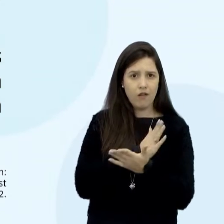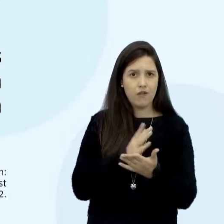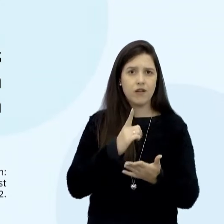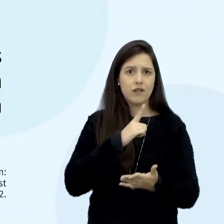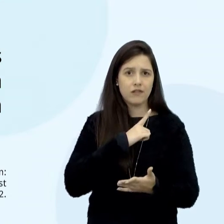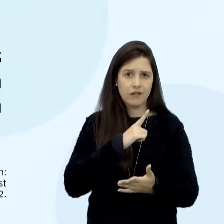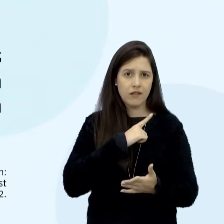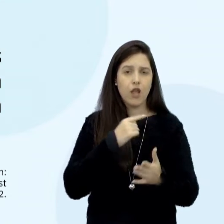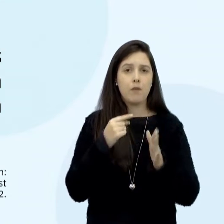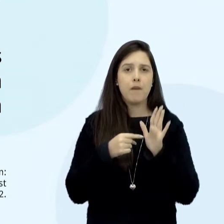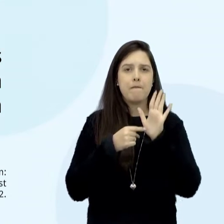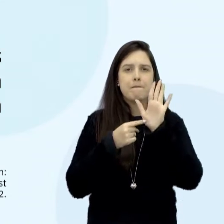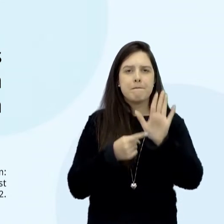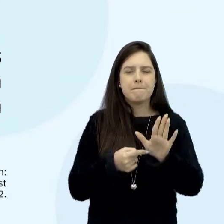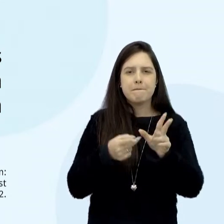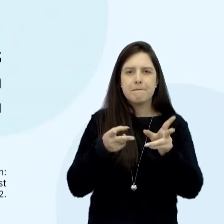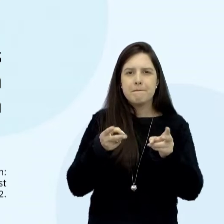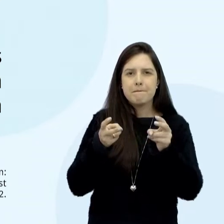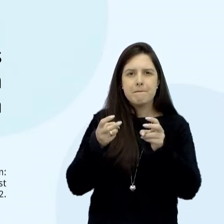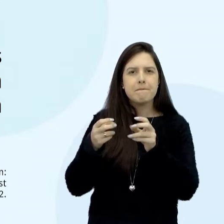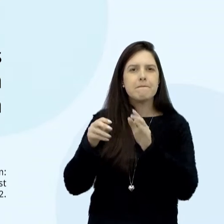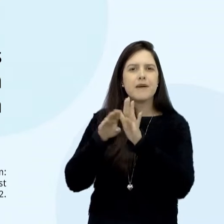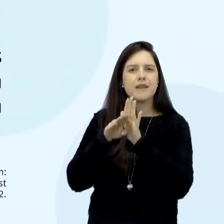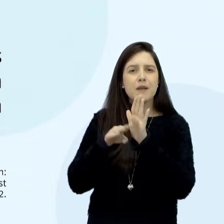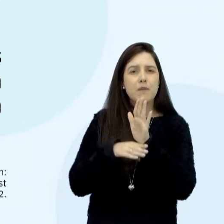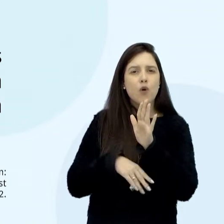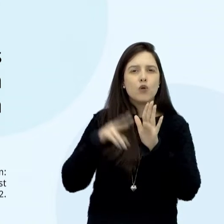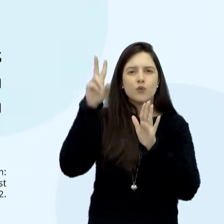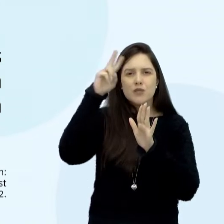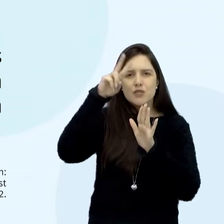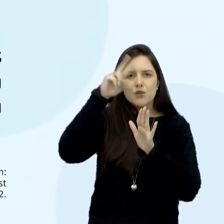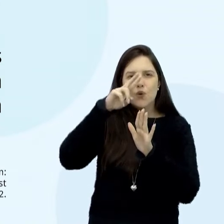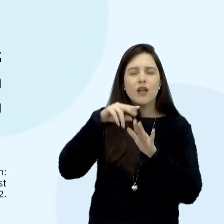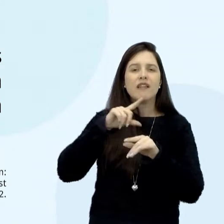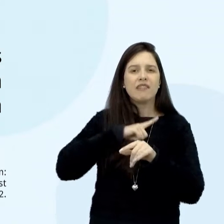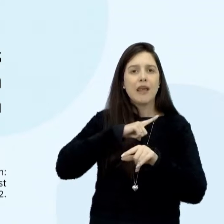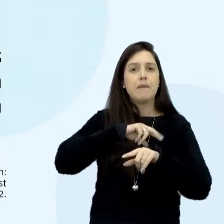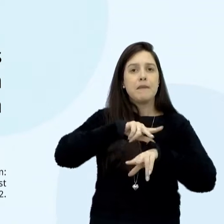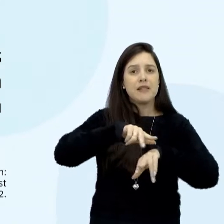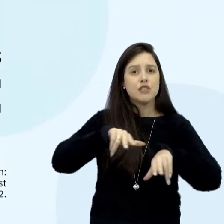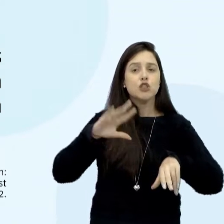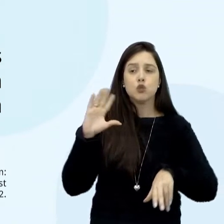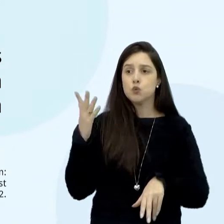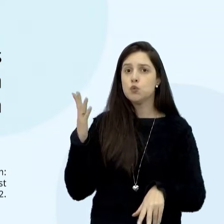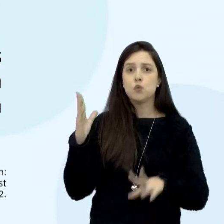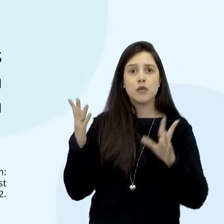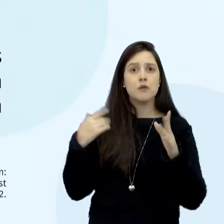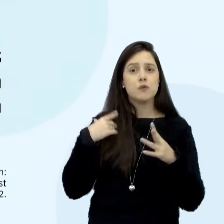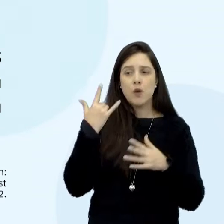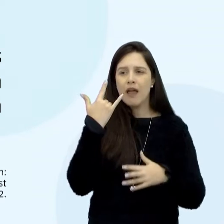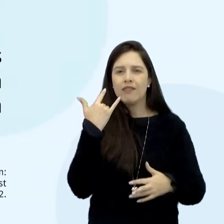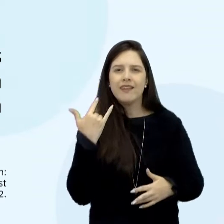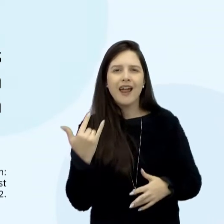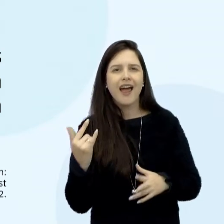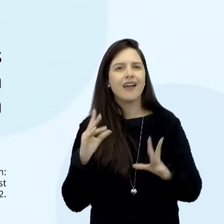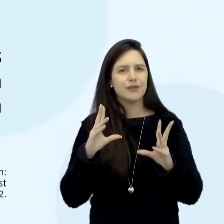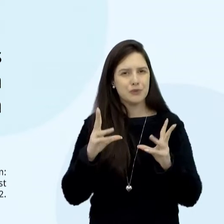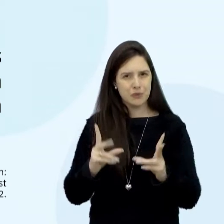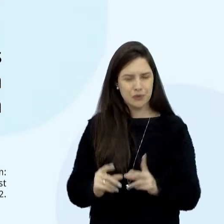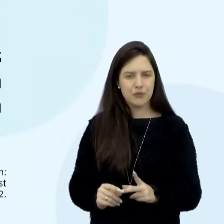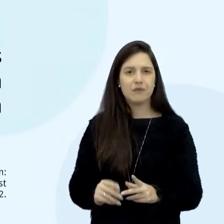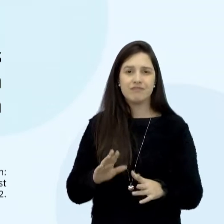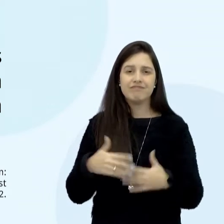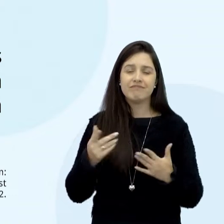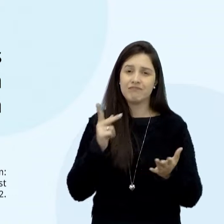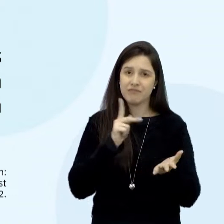uma boa preservação, né, do patrimônio histórico, você também tem bastante turismo. Então, isso atrai dinheiro, né? Exato. Então, olha